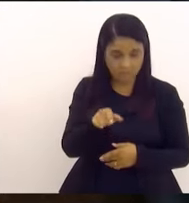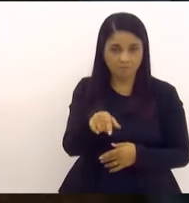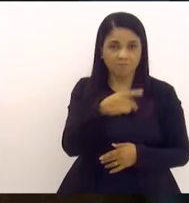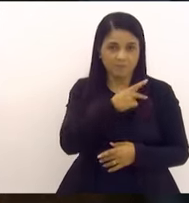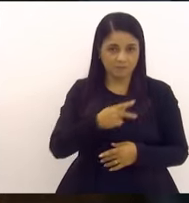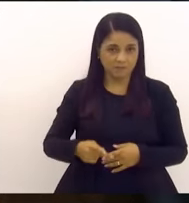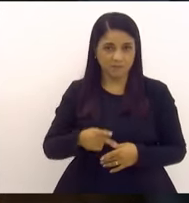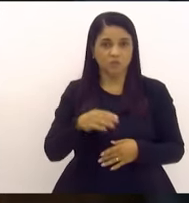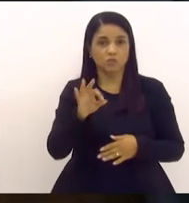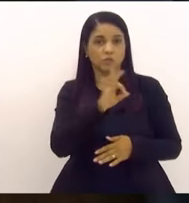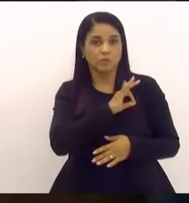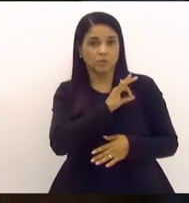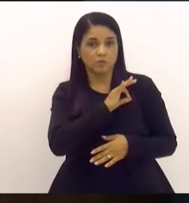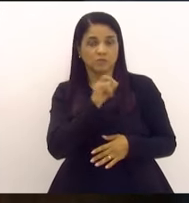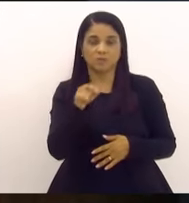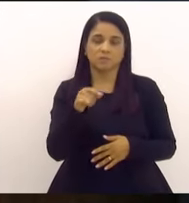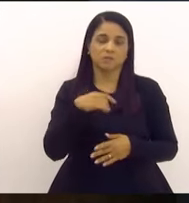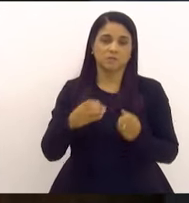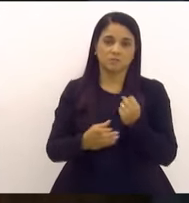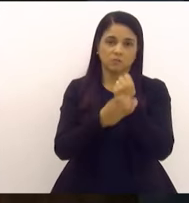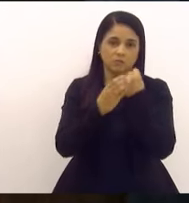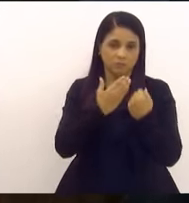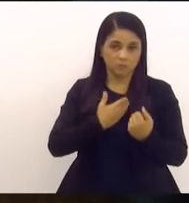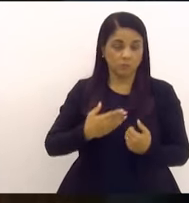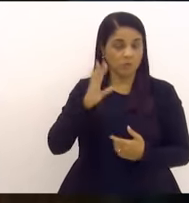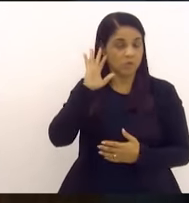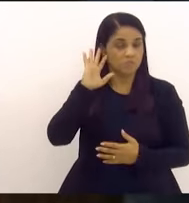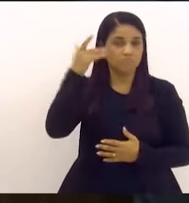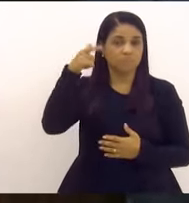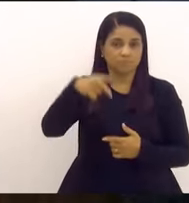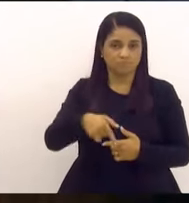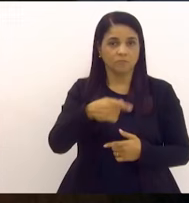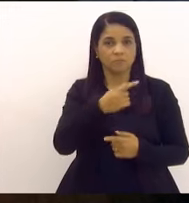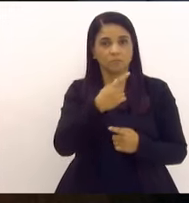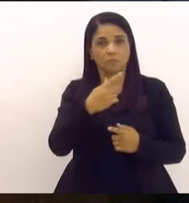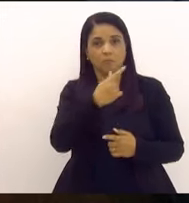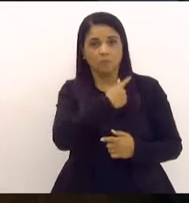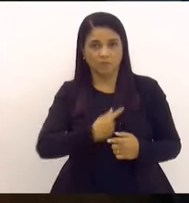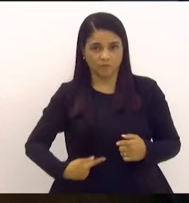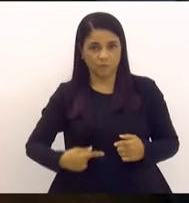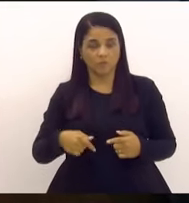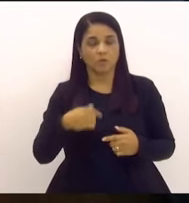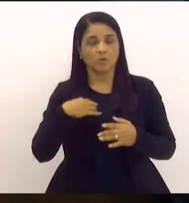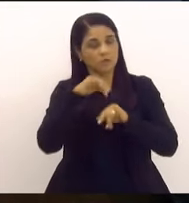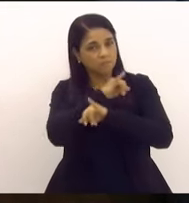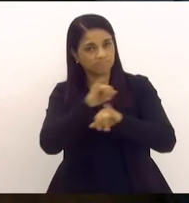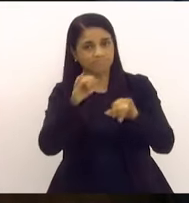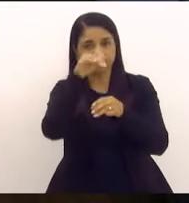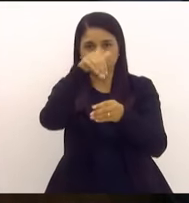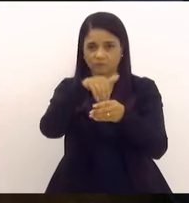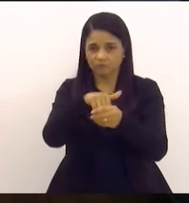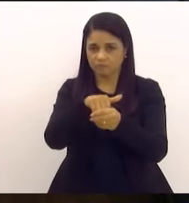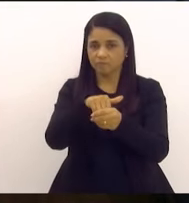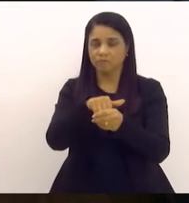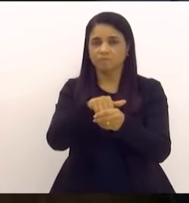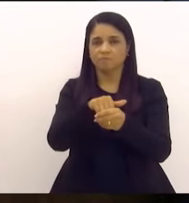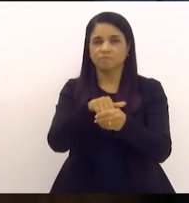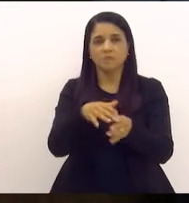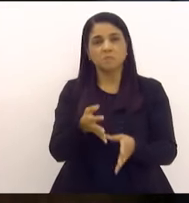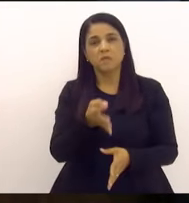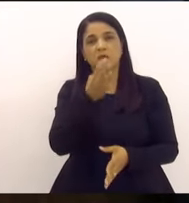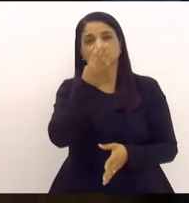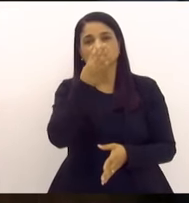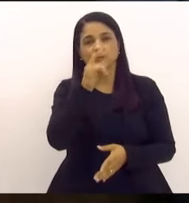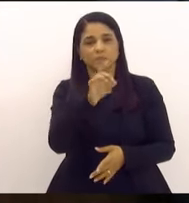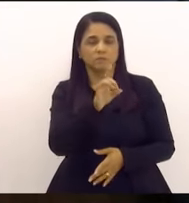polícia, e cabe ao governador ter essa decisão, mas eu queria aqui só deixar a minha declaração, a minha admiração